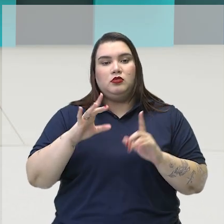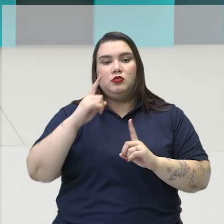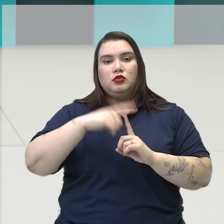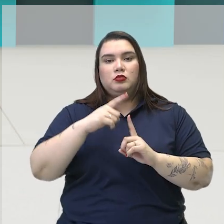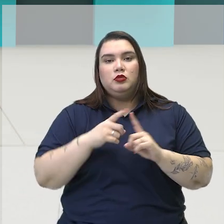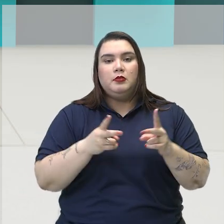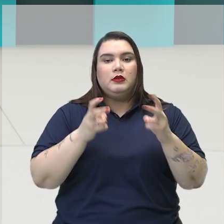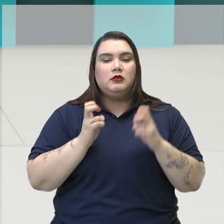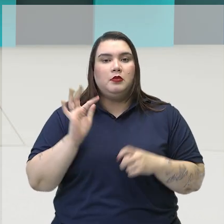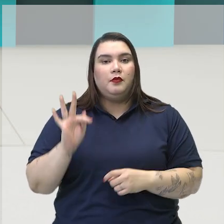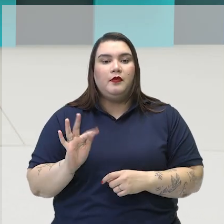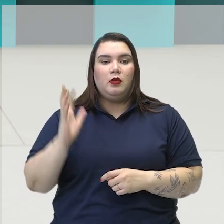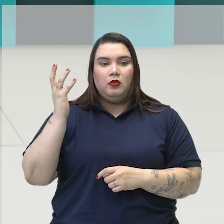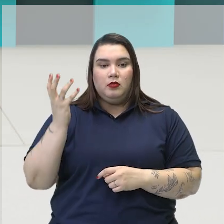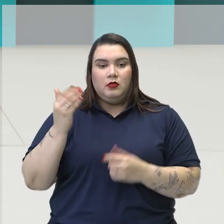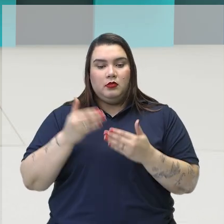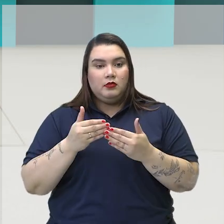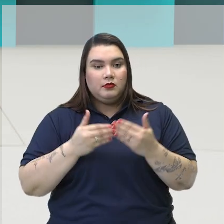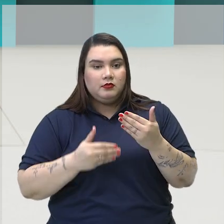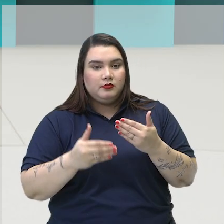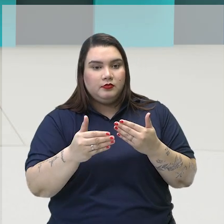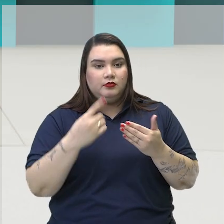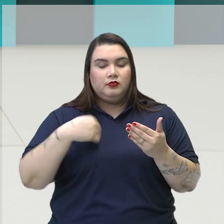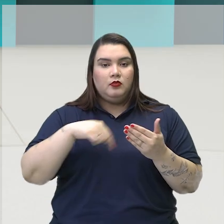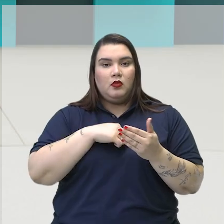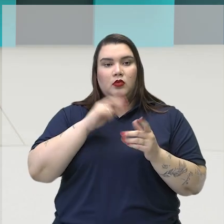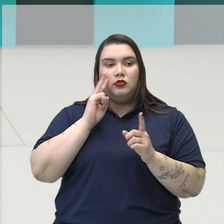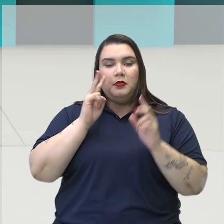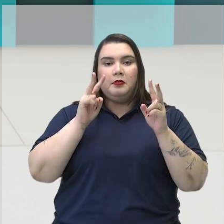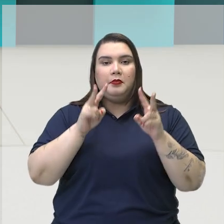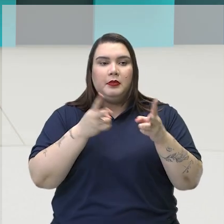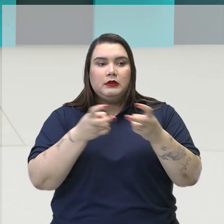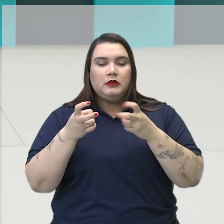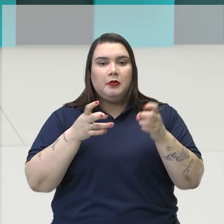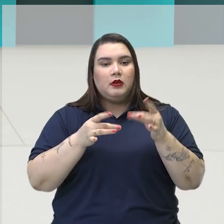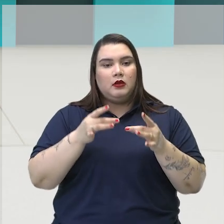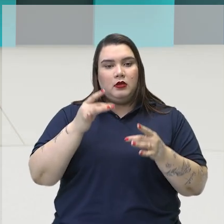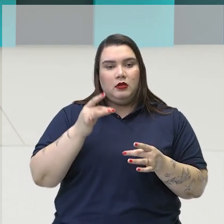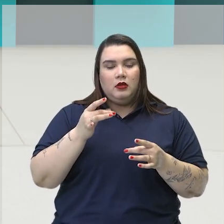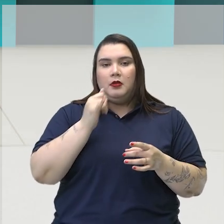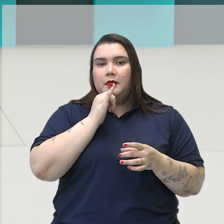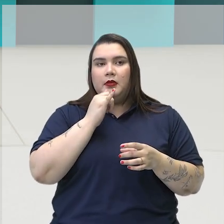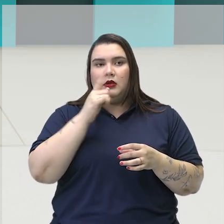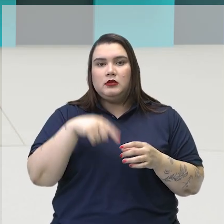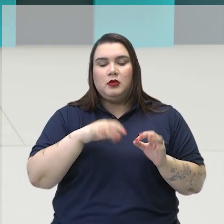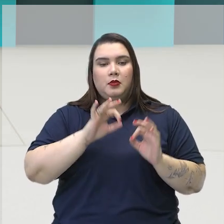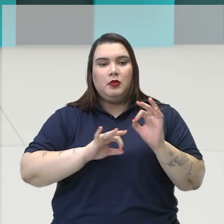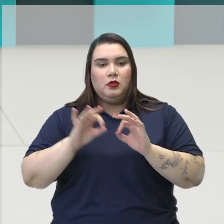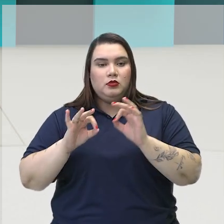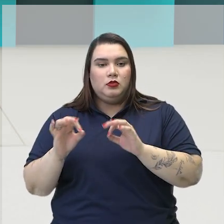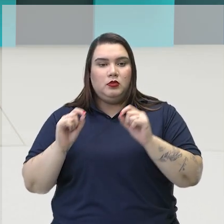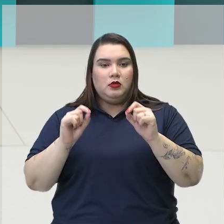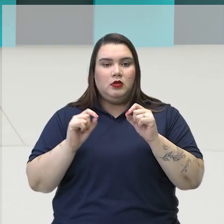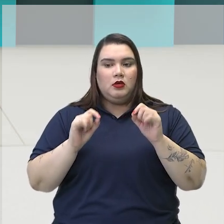fenômeno. A partir disso, olhamos os detalhes. É como se fosse um processo de